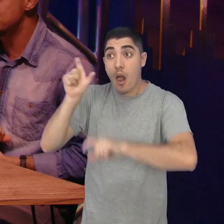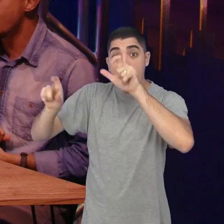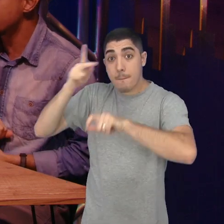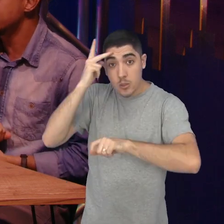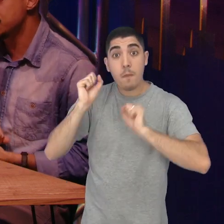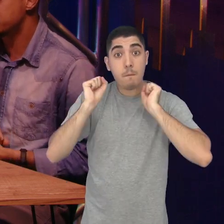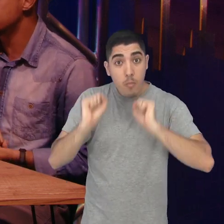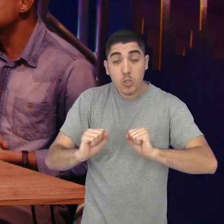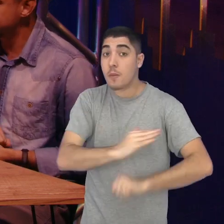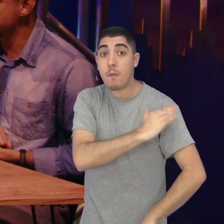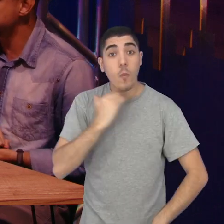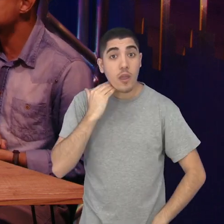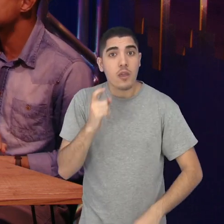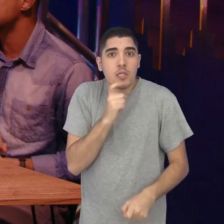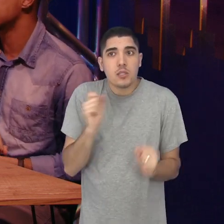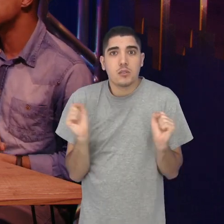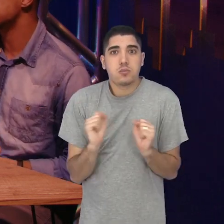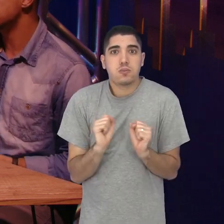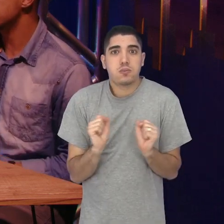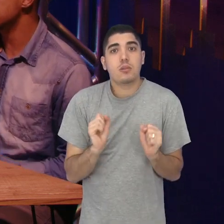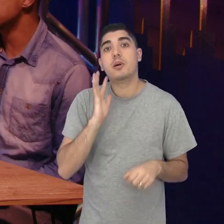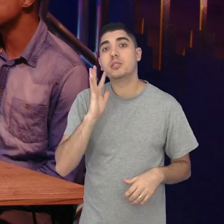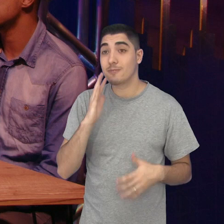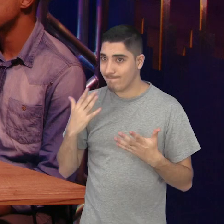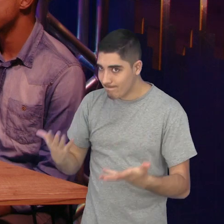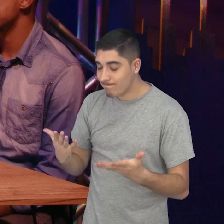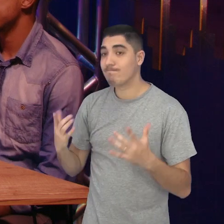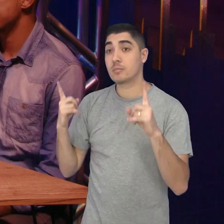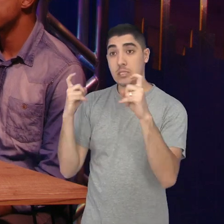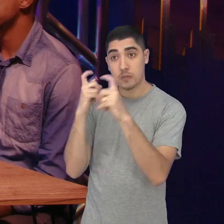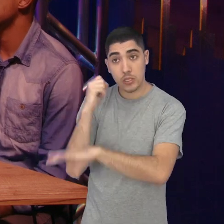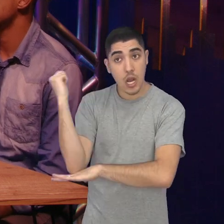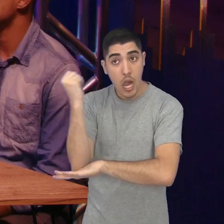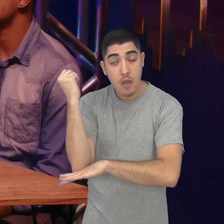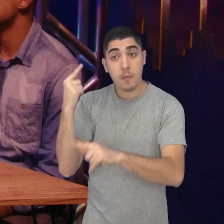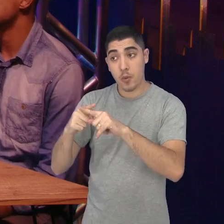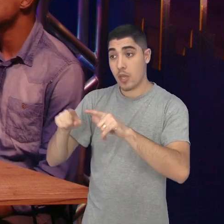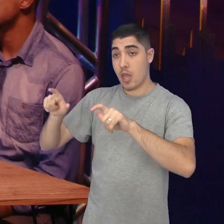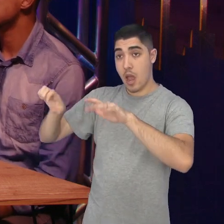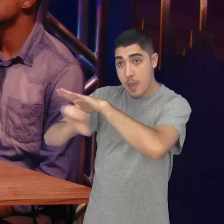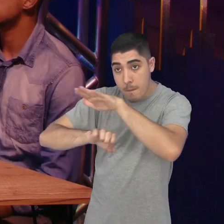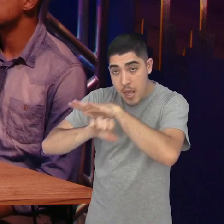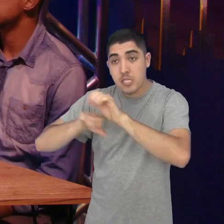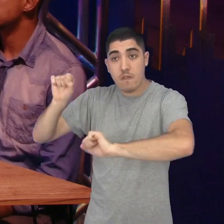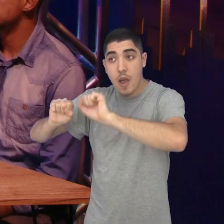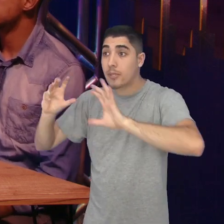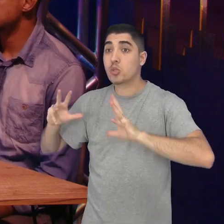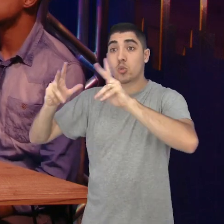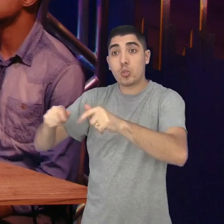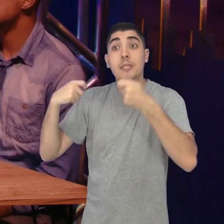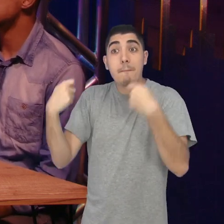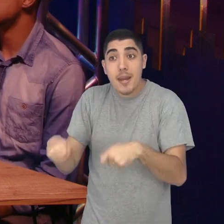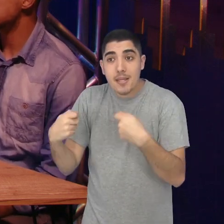pode morrer de frio, literalmente. Literalmente. E é muito complicado porque as indústrias e os meios de produção também dependem